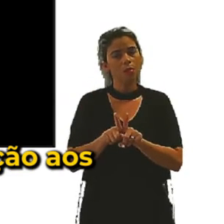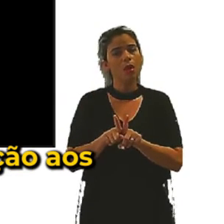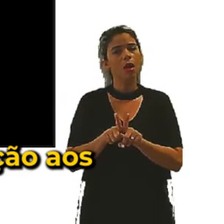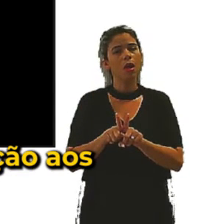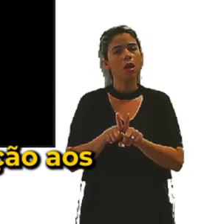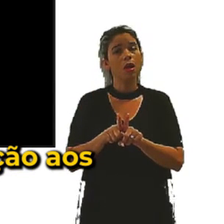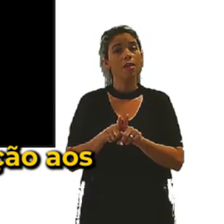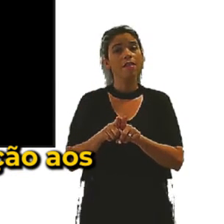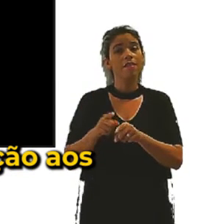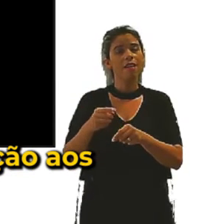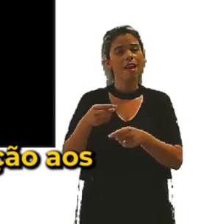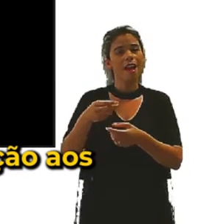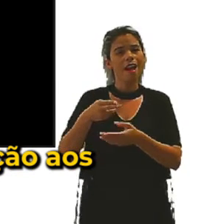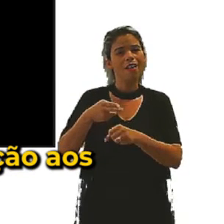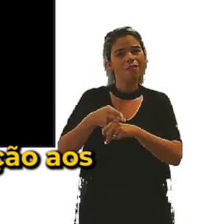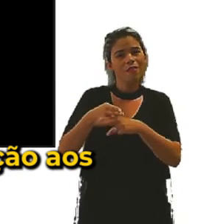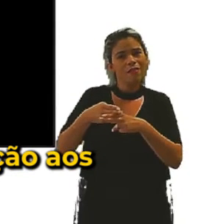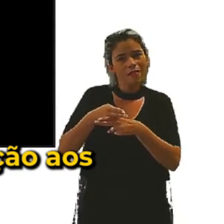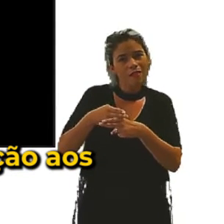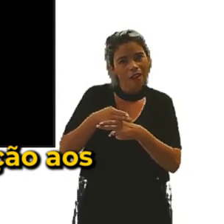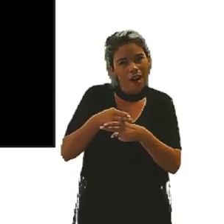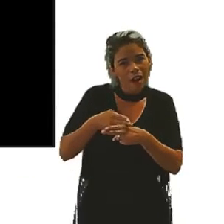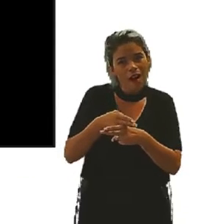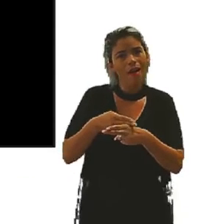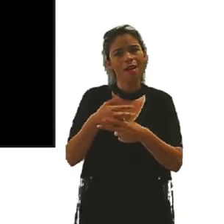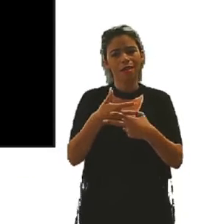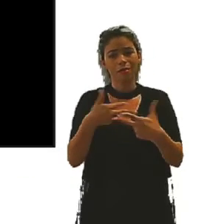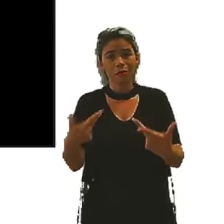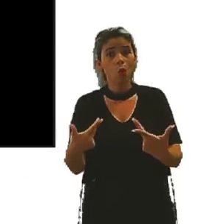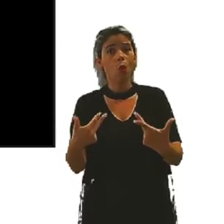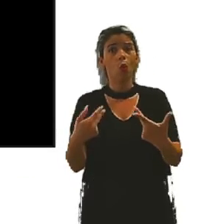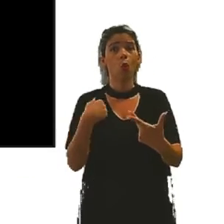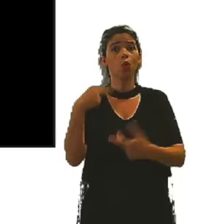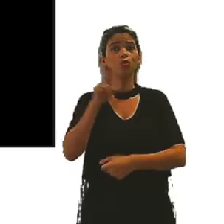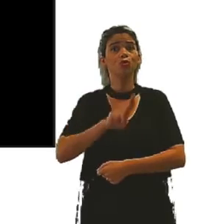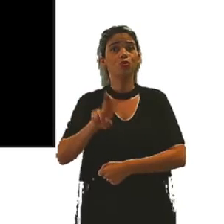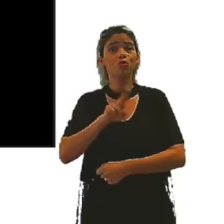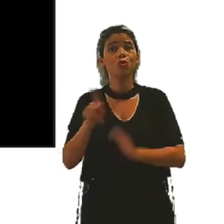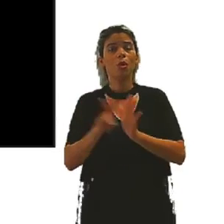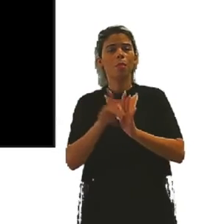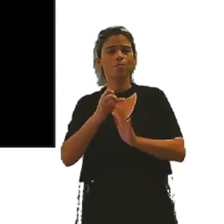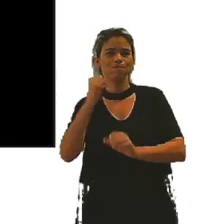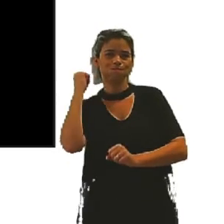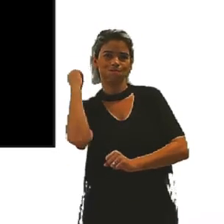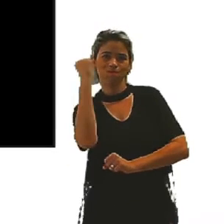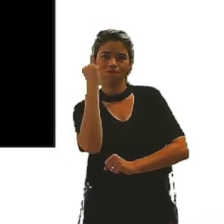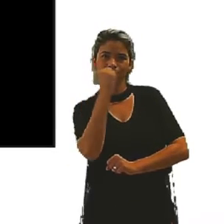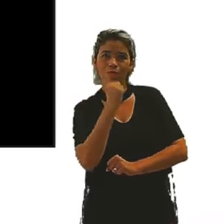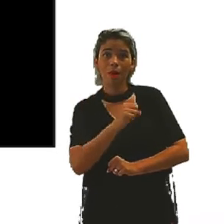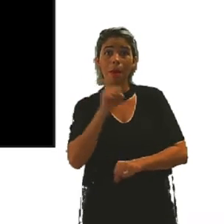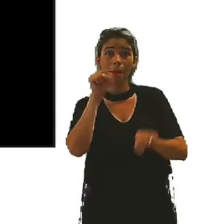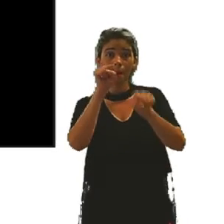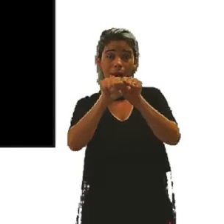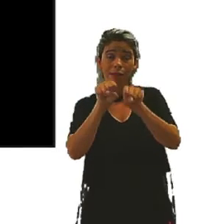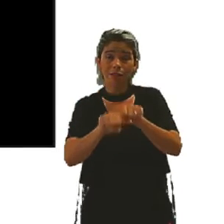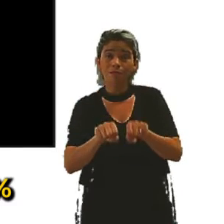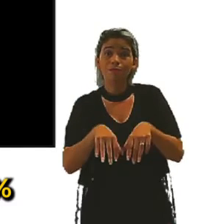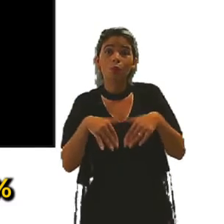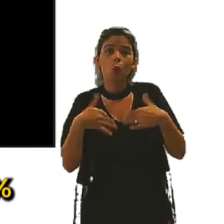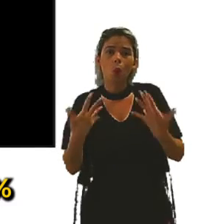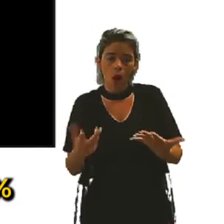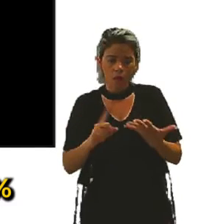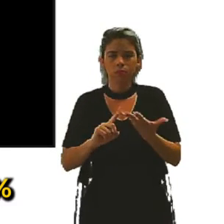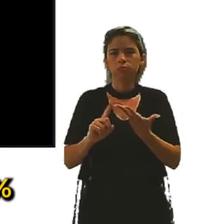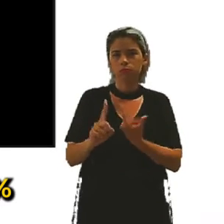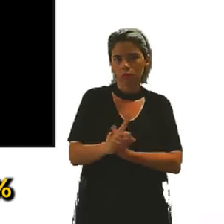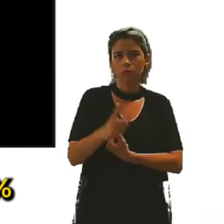armas brancas, com relação aos objetos utilizados para o feminicídio. O